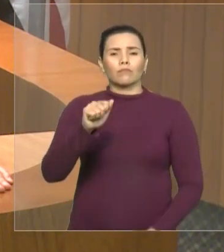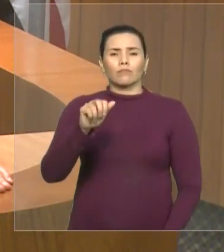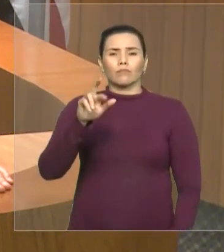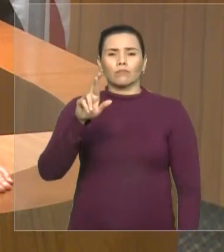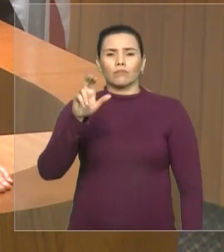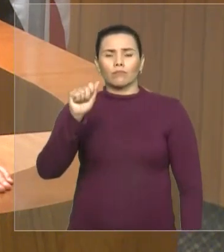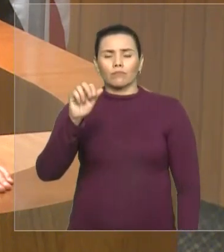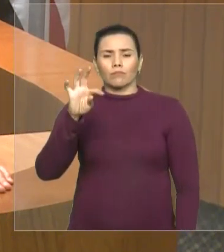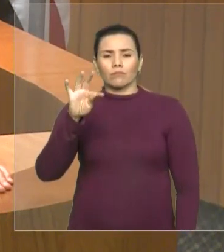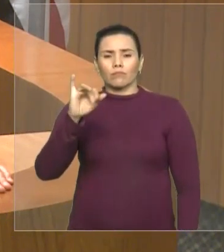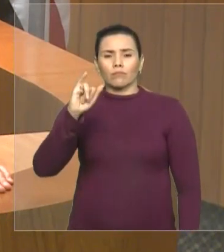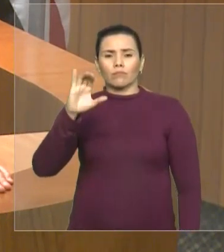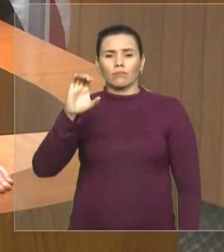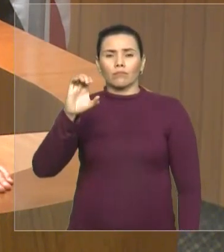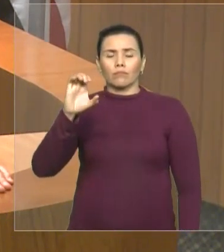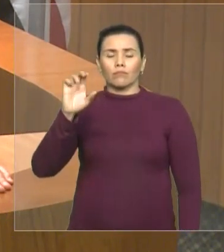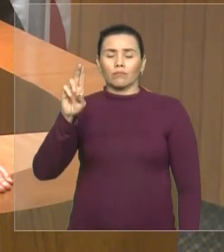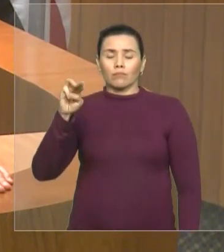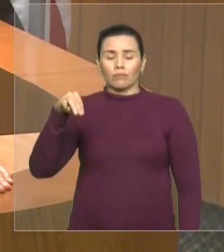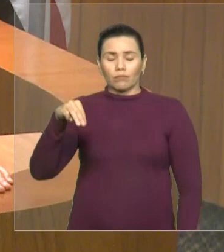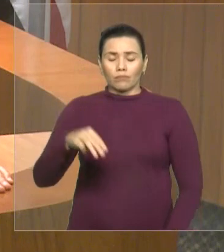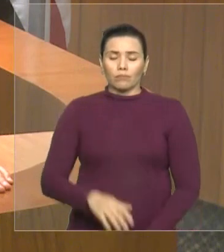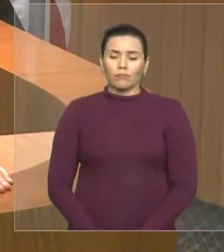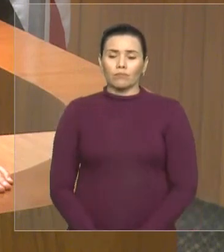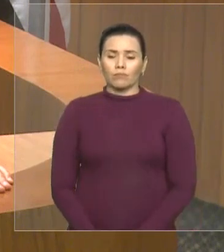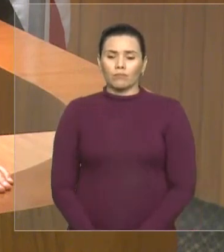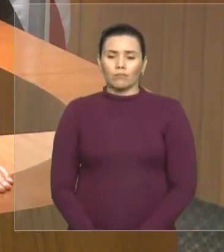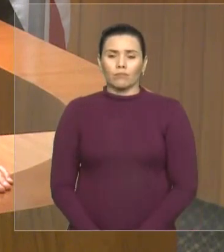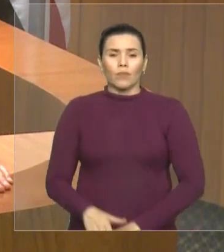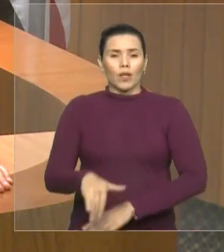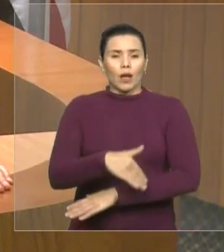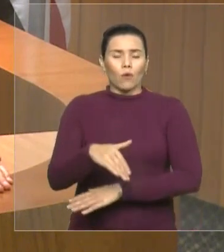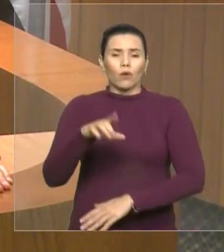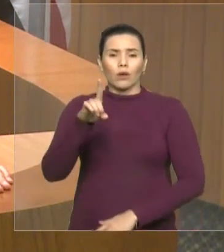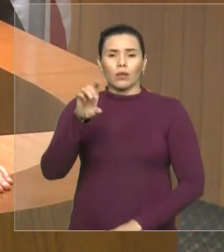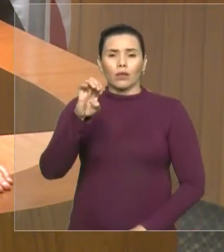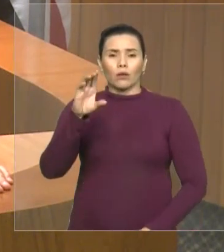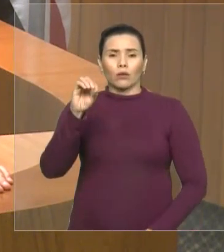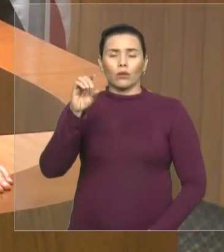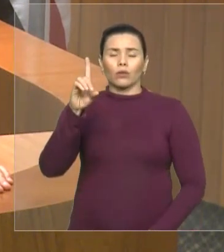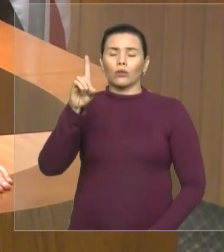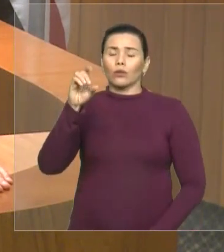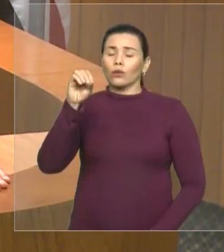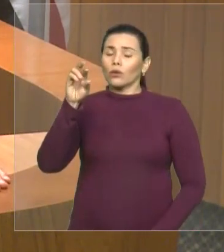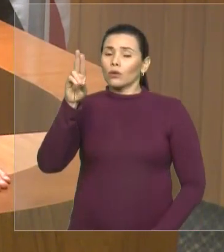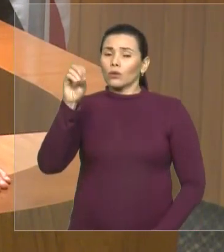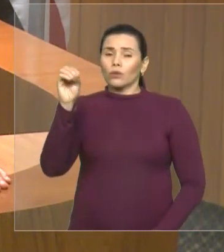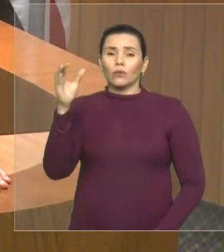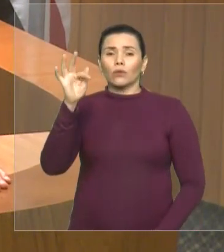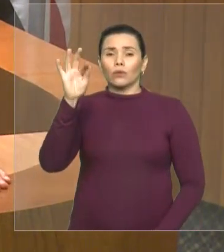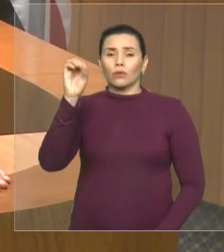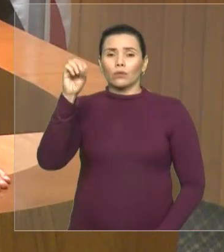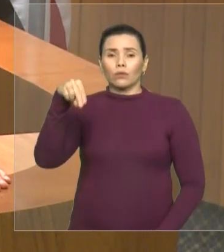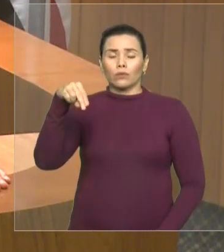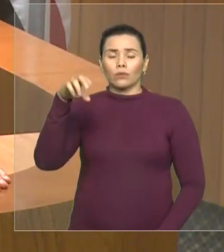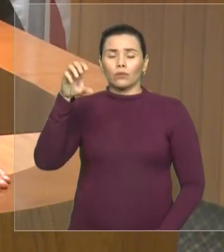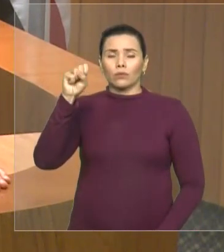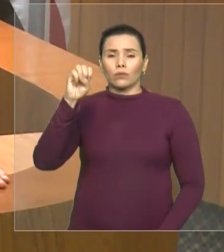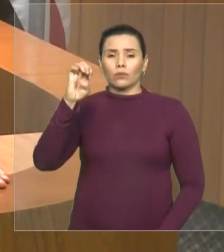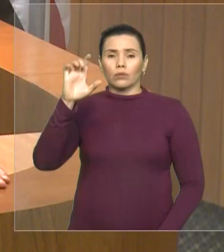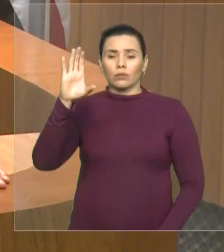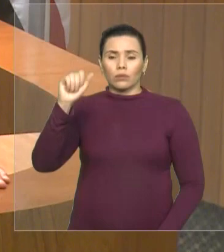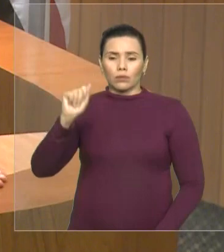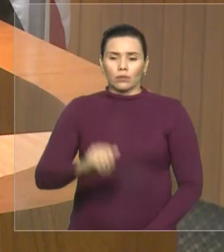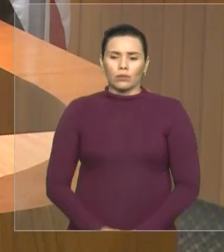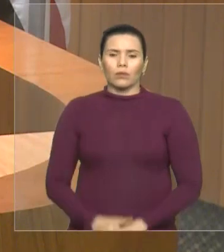né, na rua Rio Purus, com a rua Deodoro da Fonseca, no bairro do Trisdela, no bairro do Araticum, no bairro